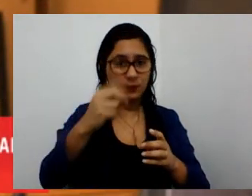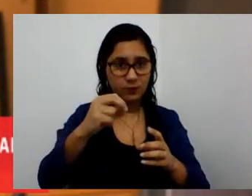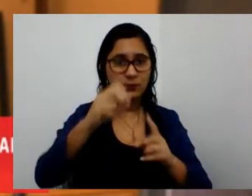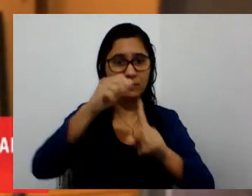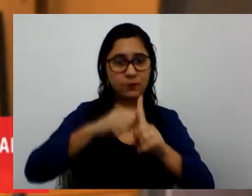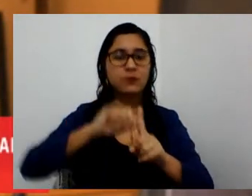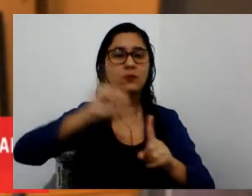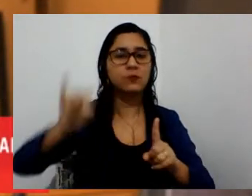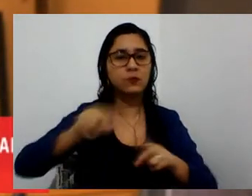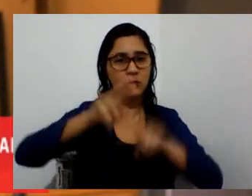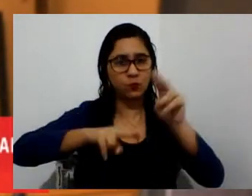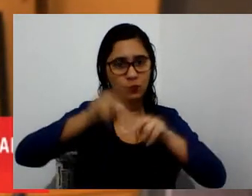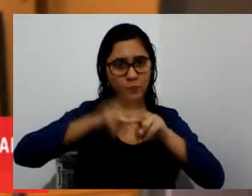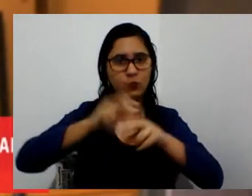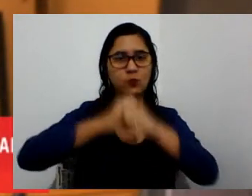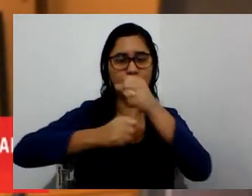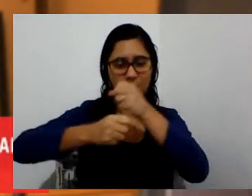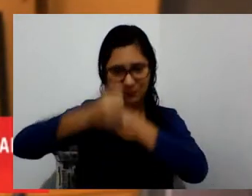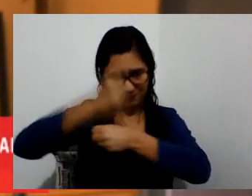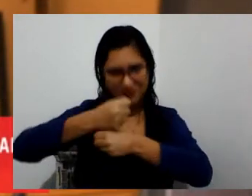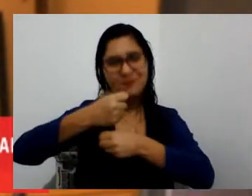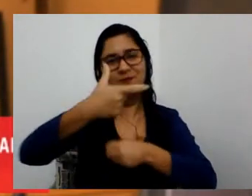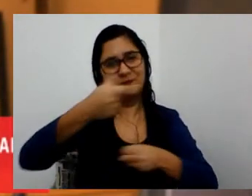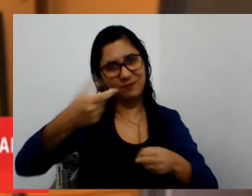20/6/2020, e